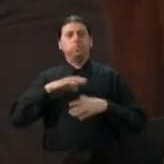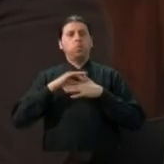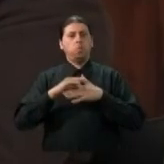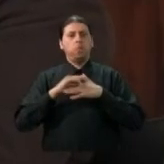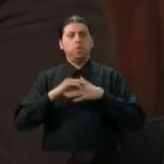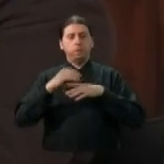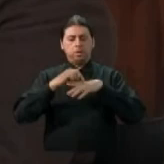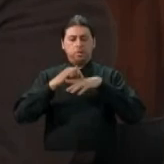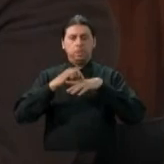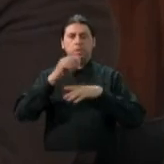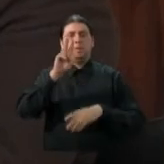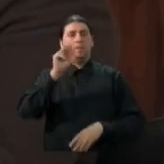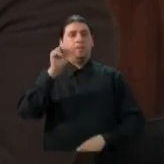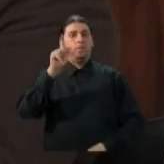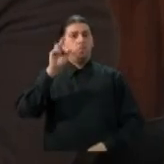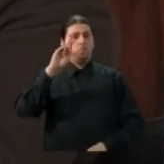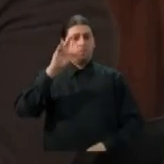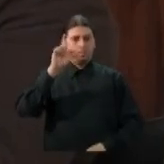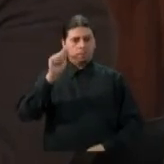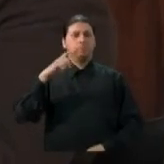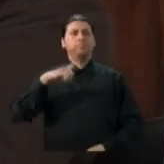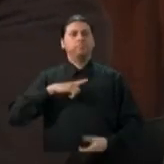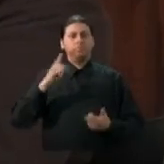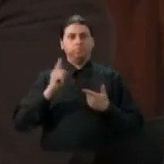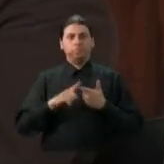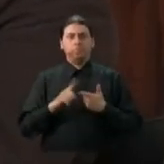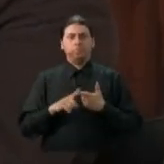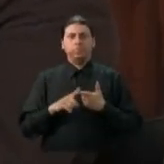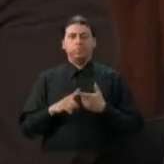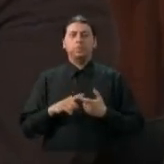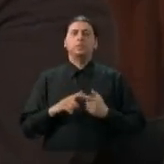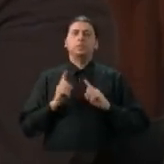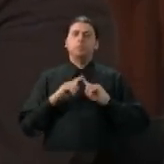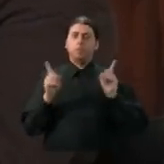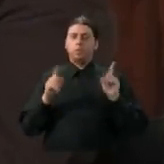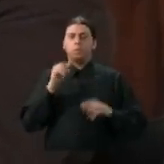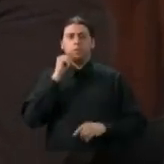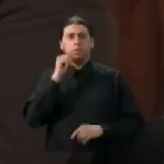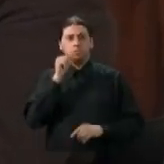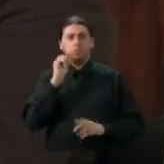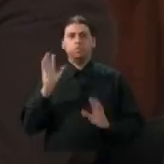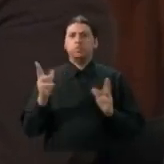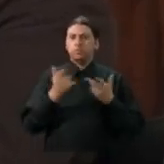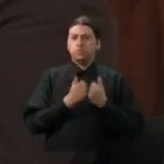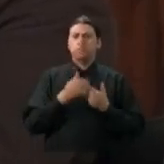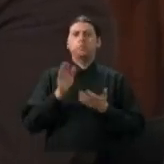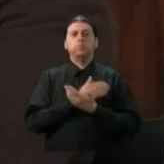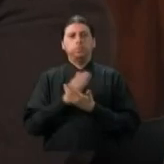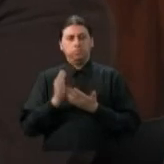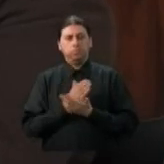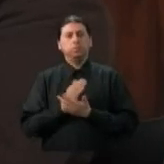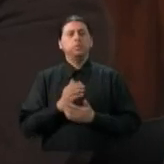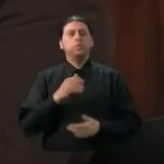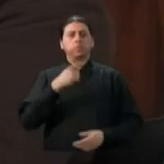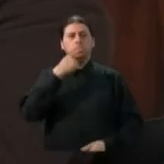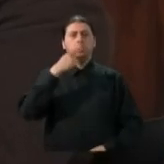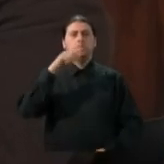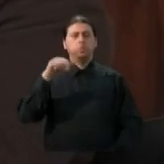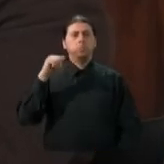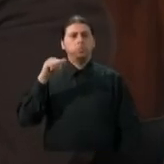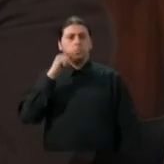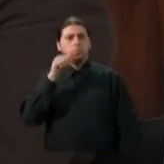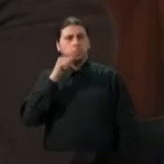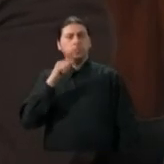doença propriamente dita, né, embora eles sejam portadores e transmitam. Mas nas mulheres, nas meninas... É muito mais visível, né? Fica visível,